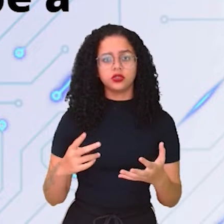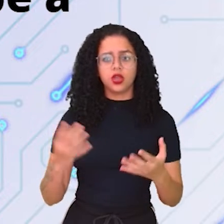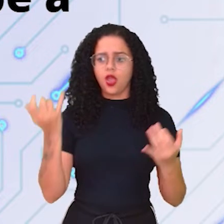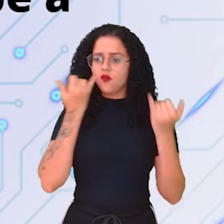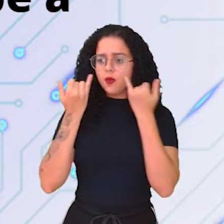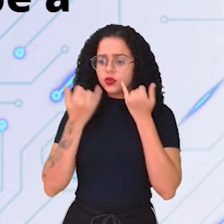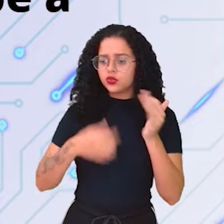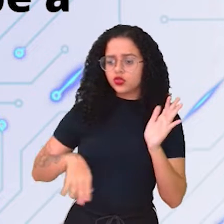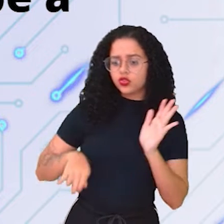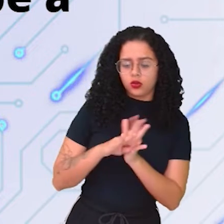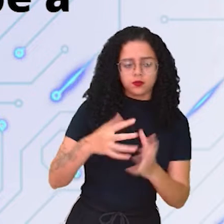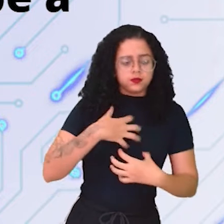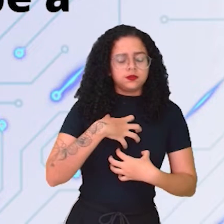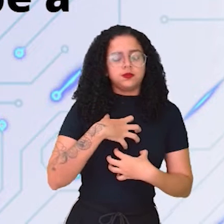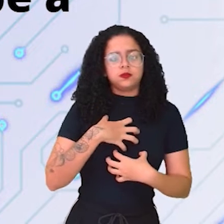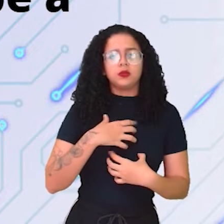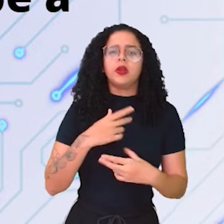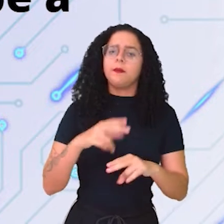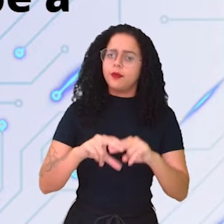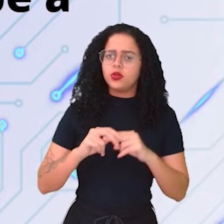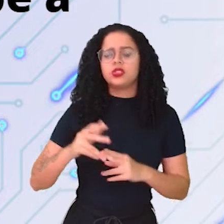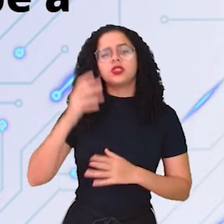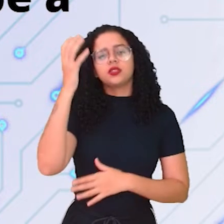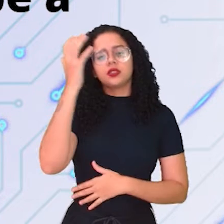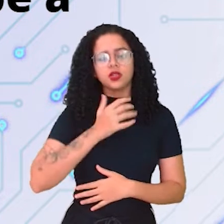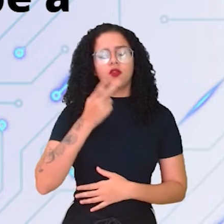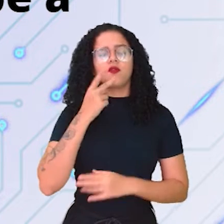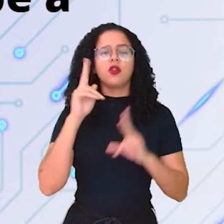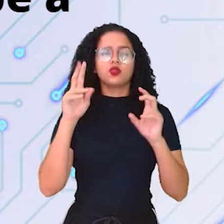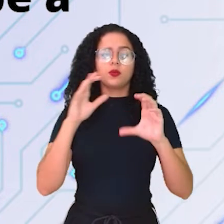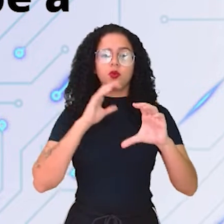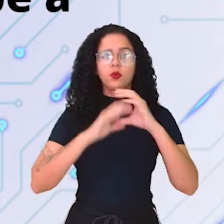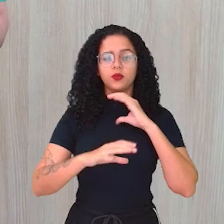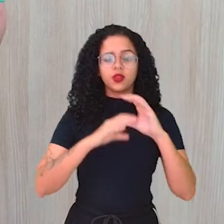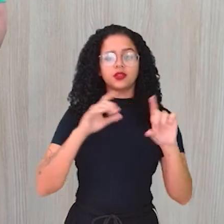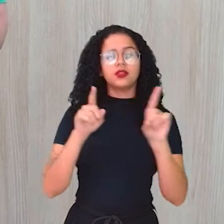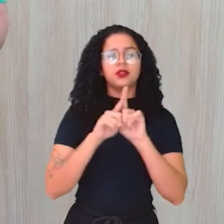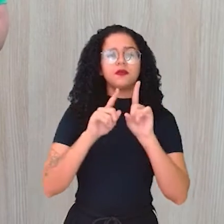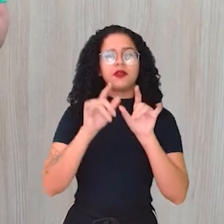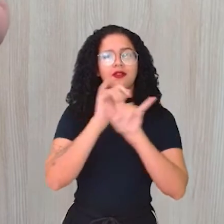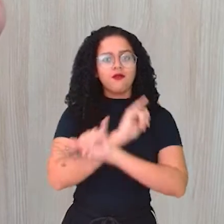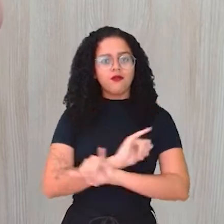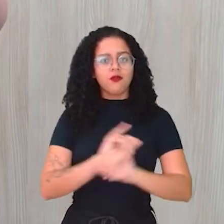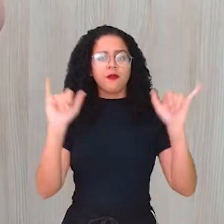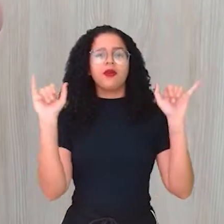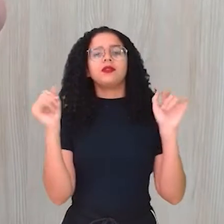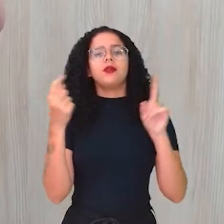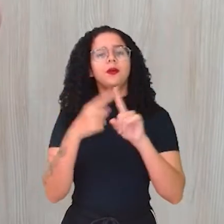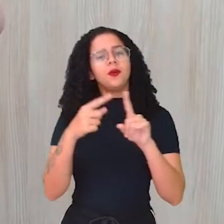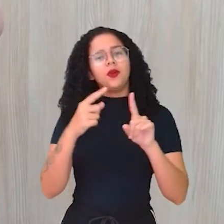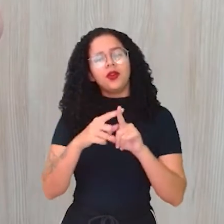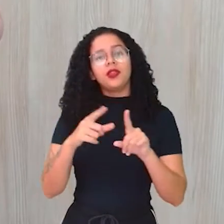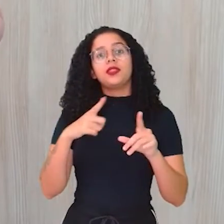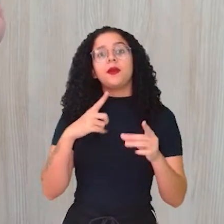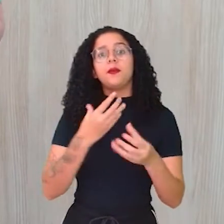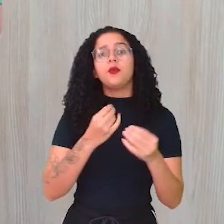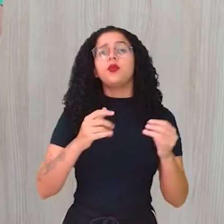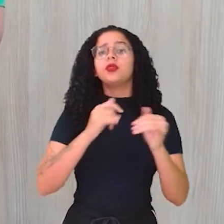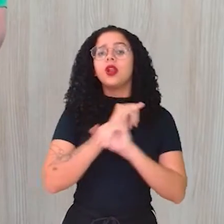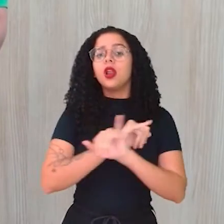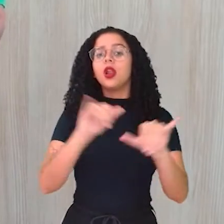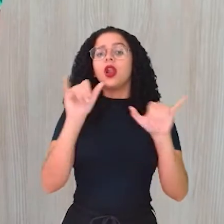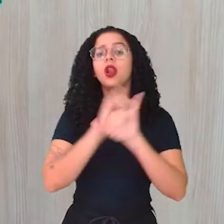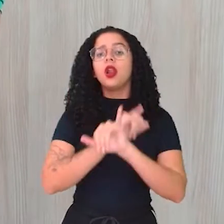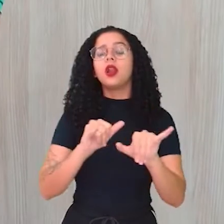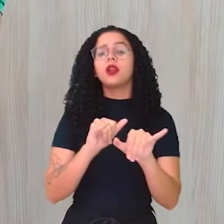informações que chegam. Por isso é tão sério falar sobre comunicação e sobre informação. Porque no meio de tanta informação, Tiago, acaba